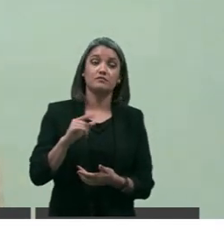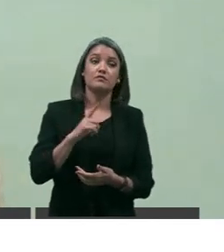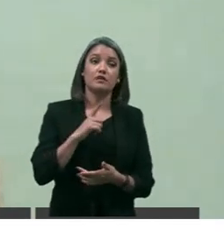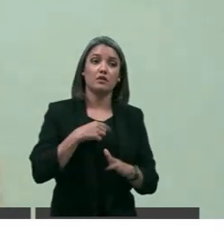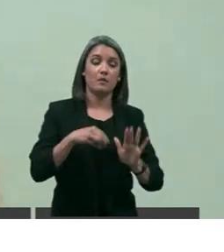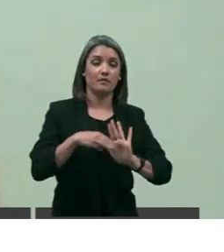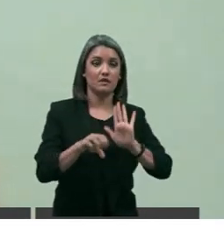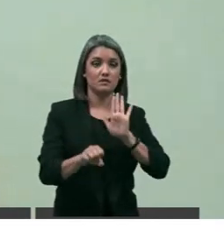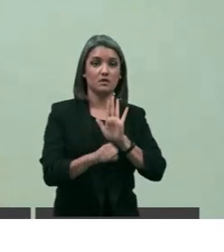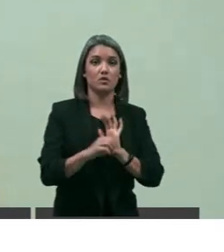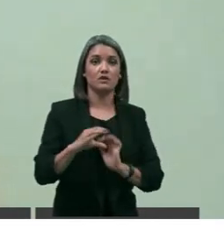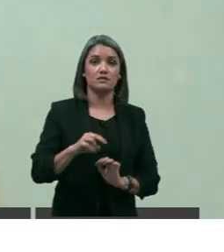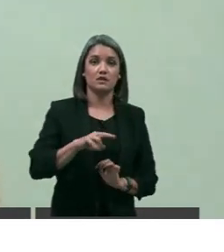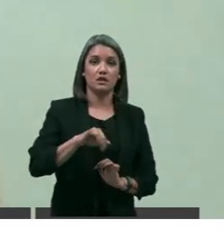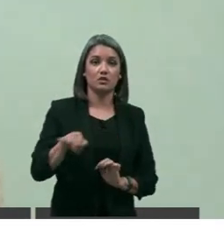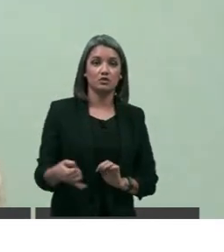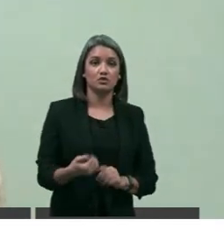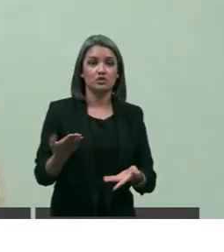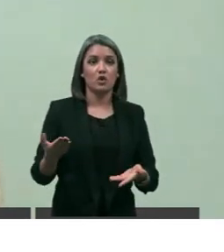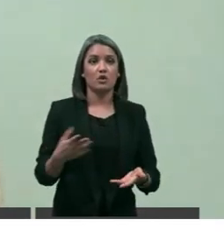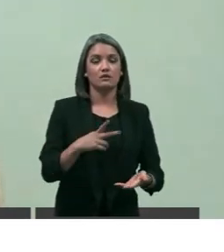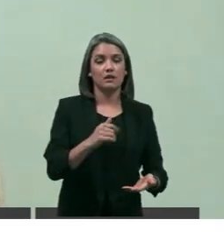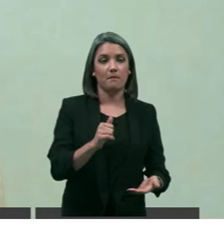segurança, Conselho Nacional, processo disciplinar,